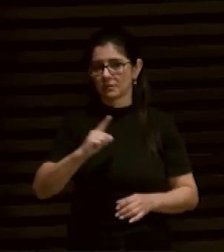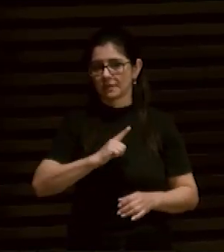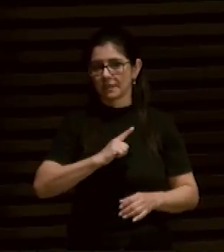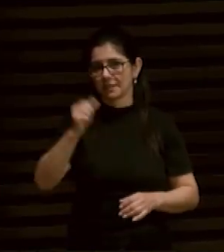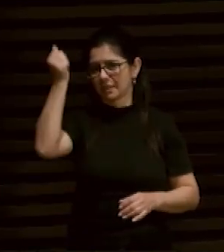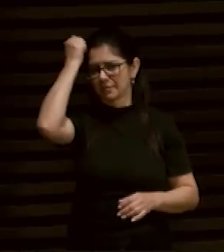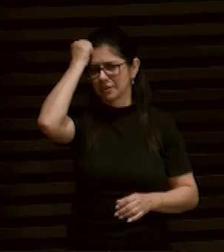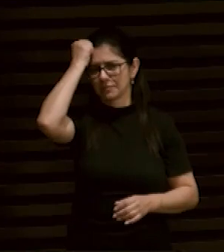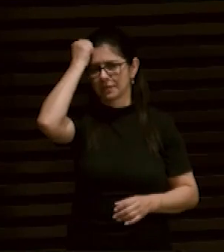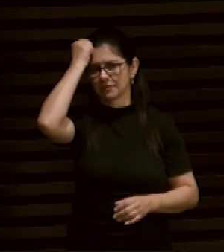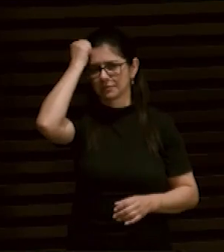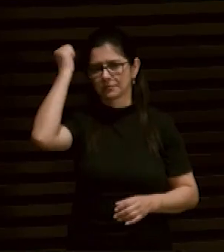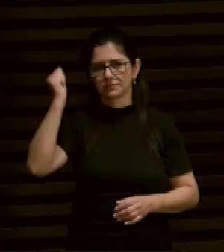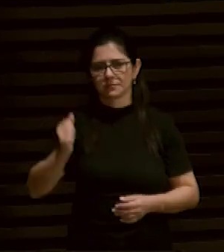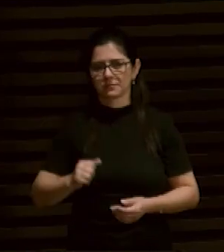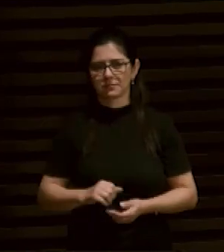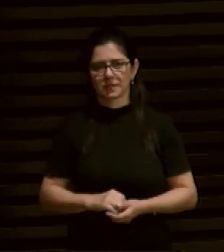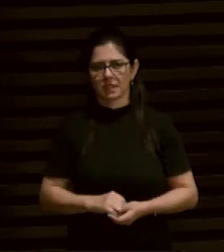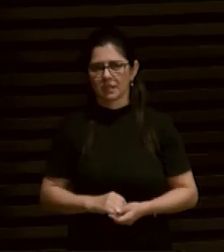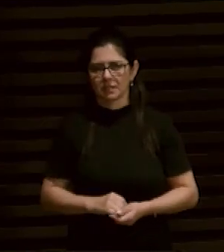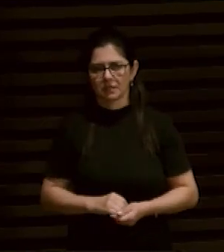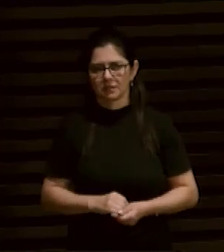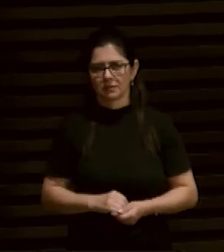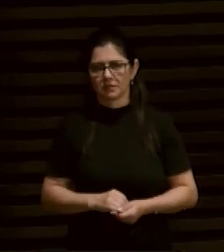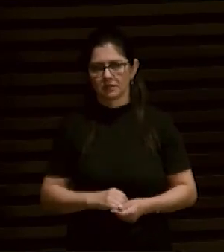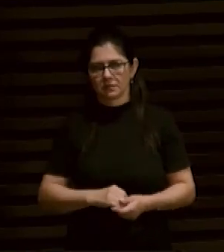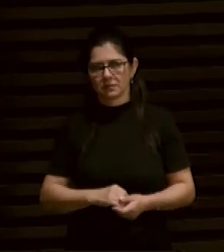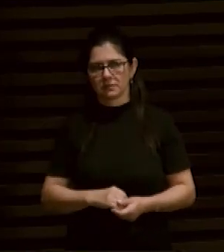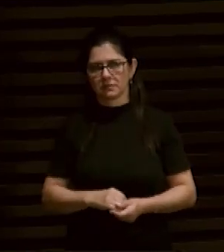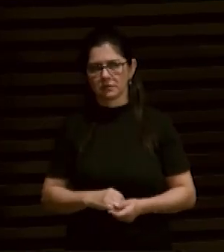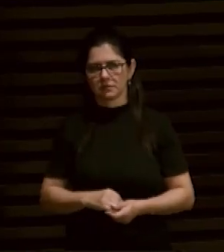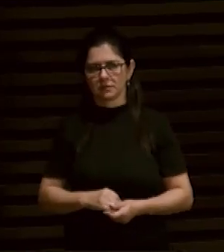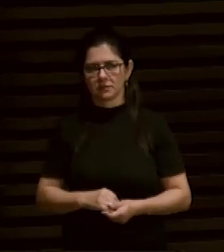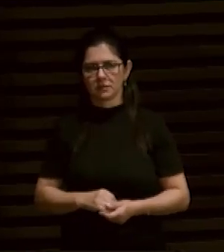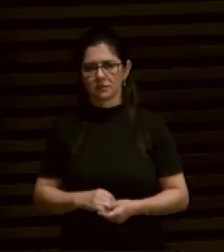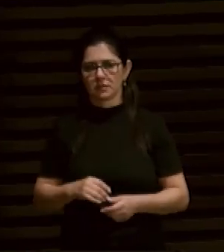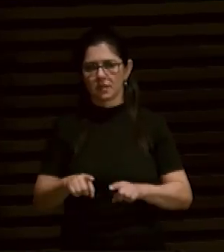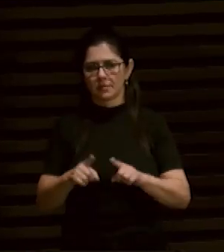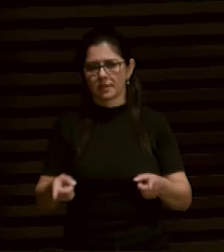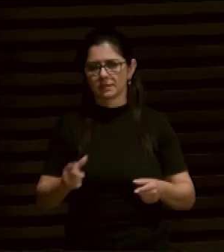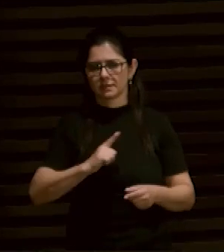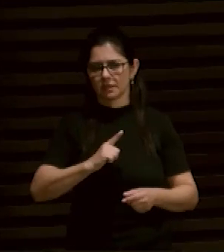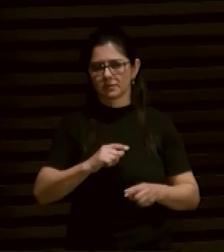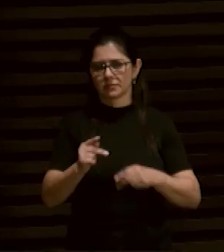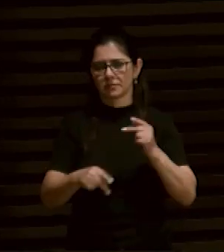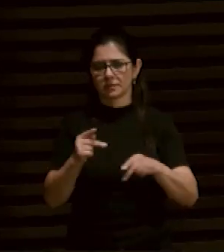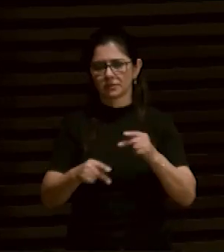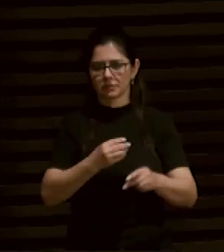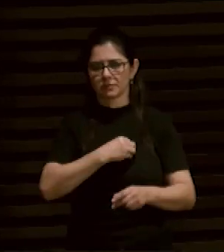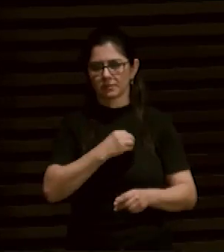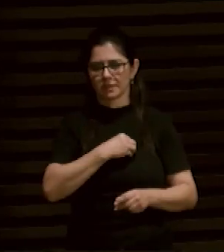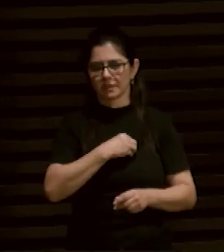pecaram e eles não entraram na terra prometida. Ananias e Safira pecaram e foram fulminados pelo Senhor. Mas graças